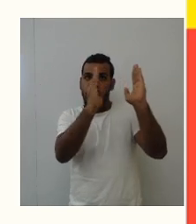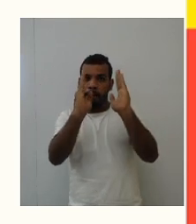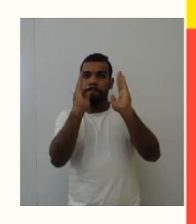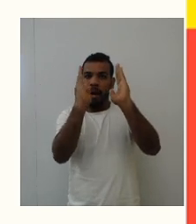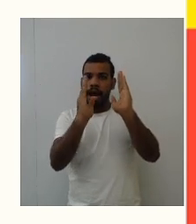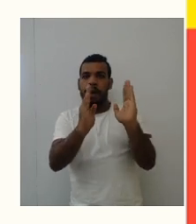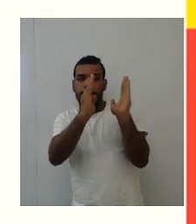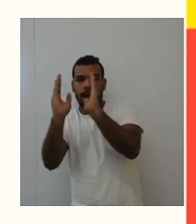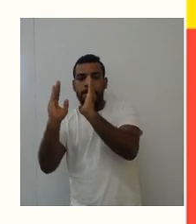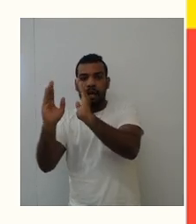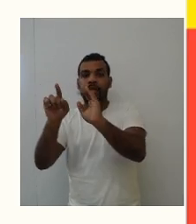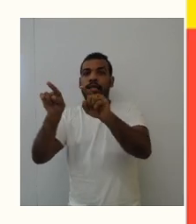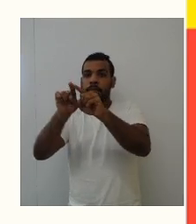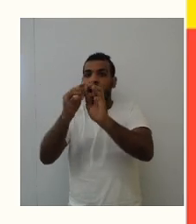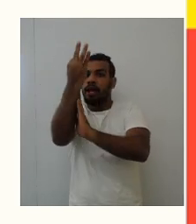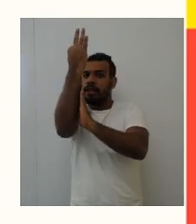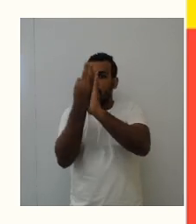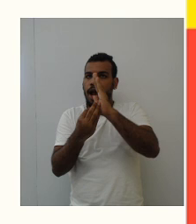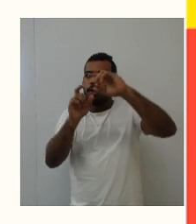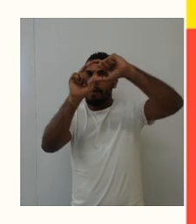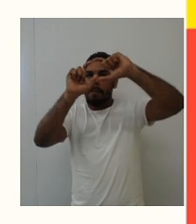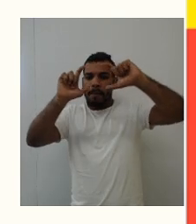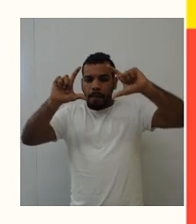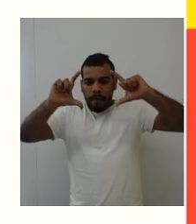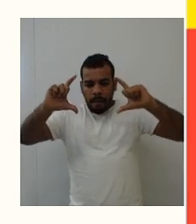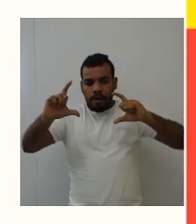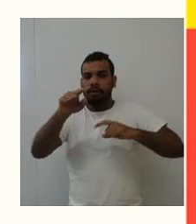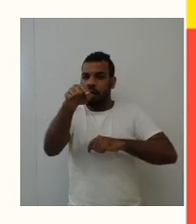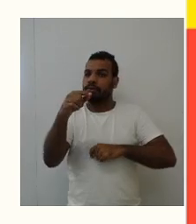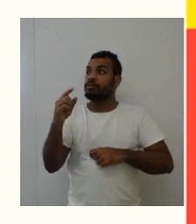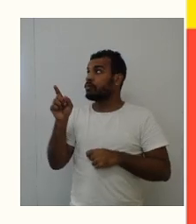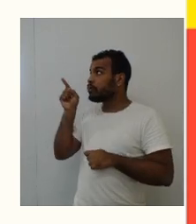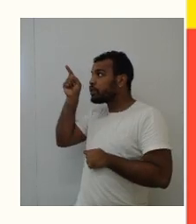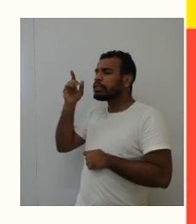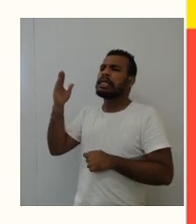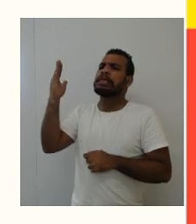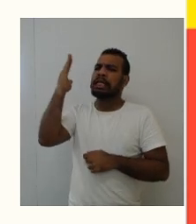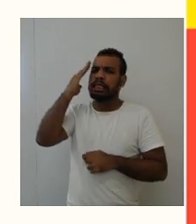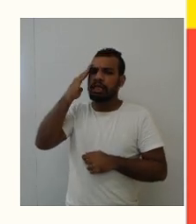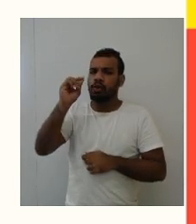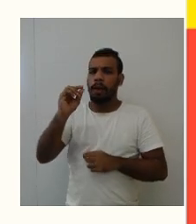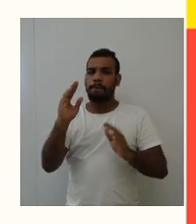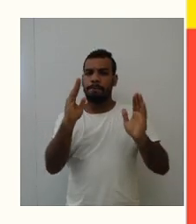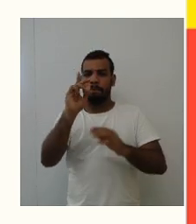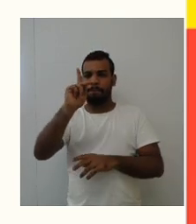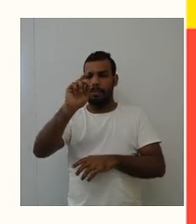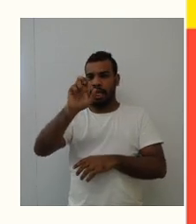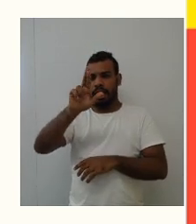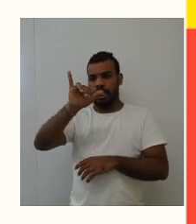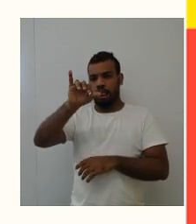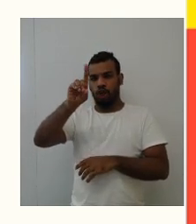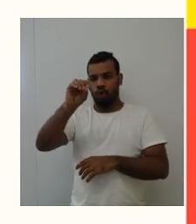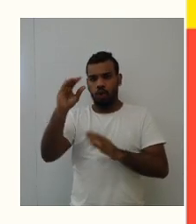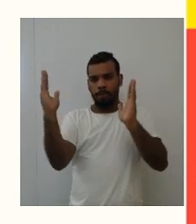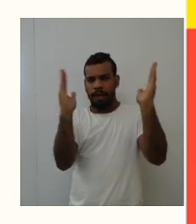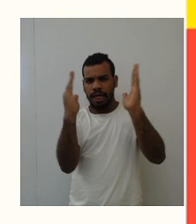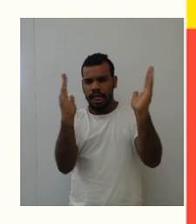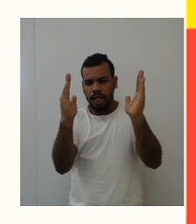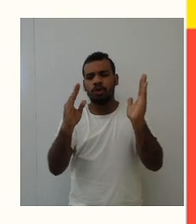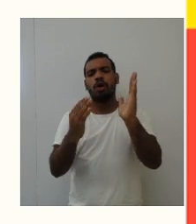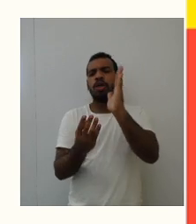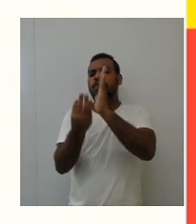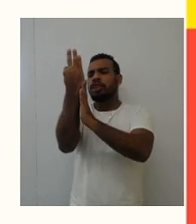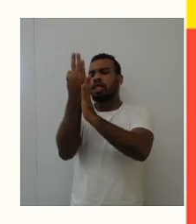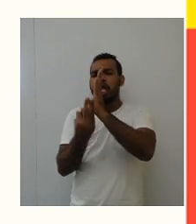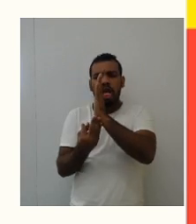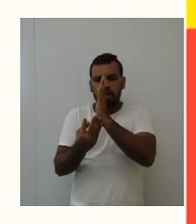e constitui textos. É importante que vocês entendam, não é, o que é período, não é, o que é texto e